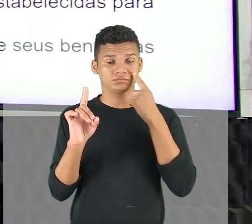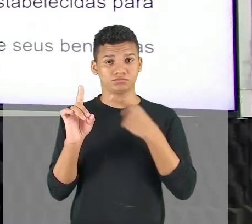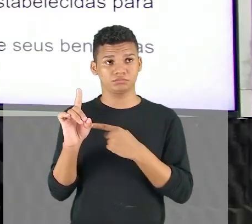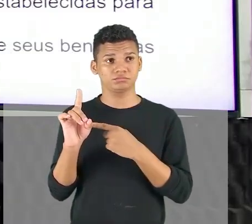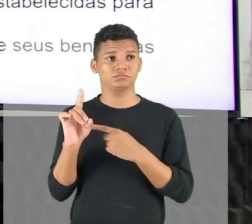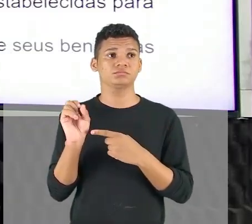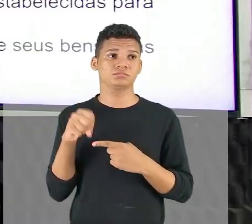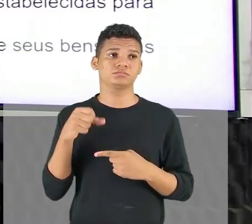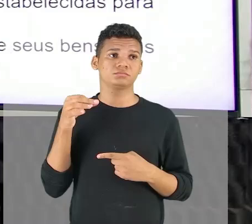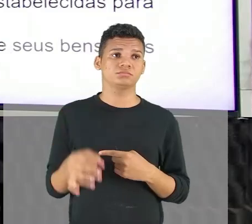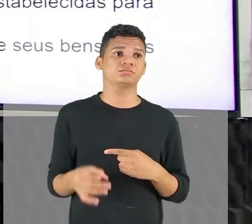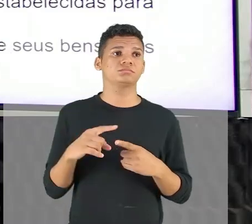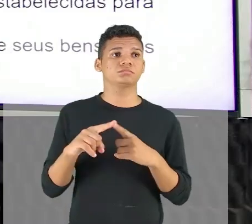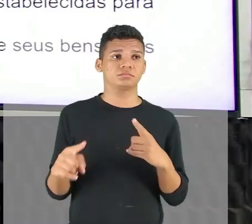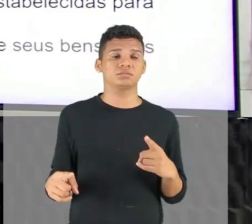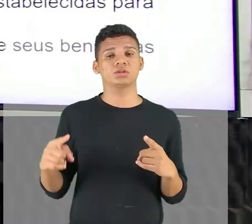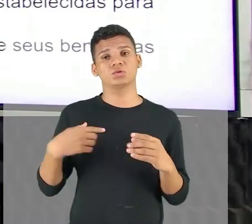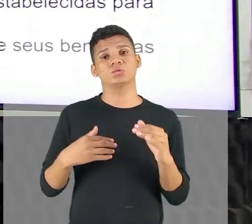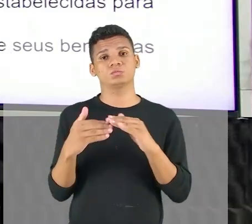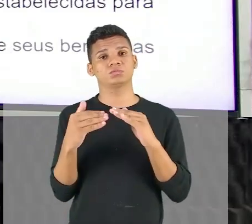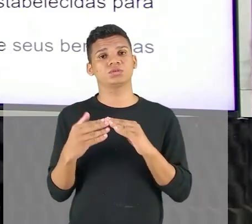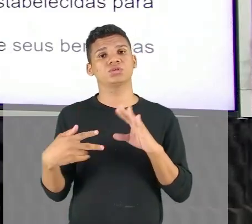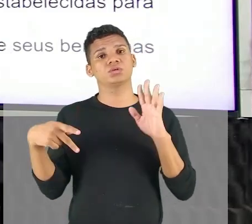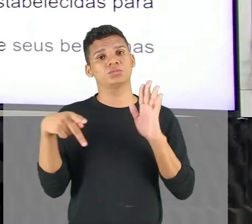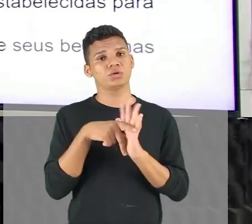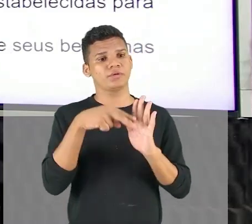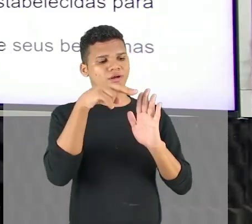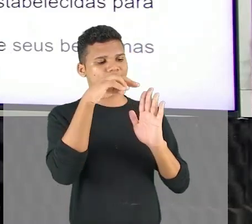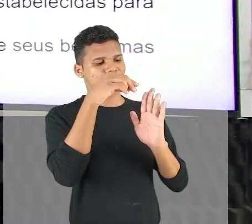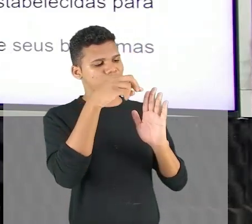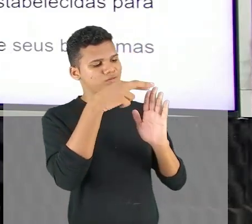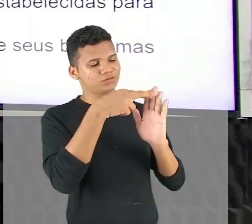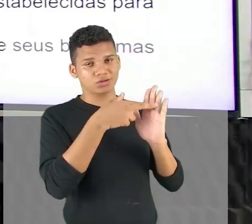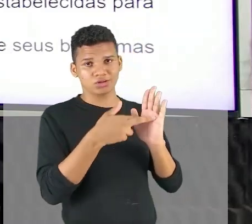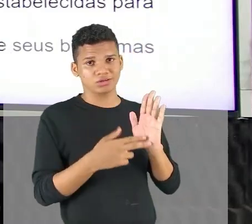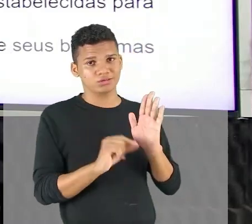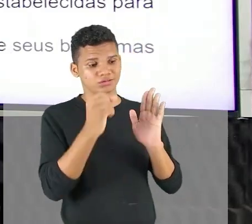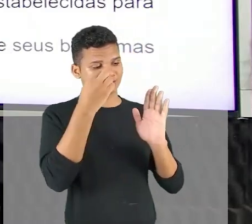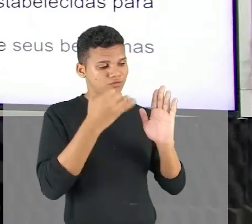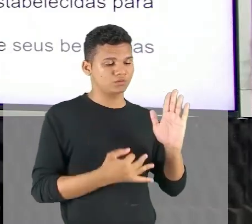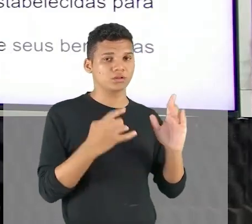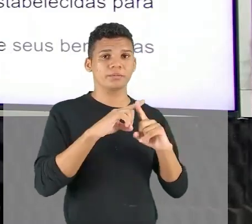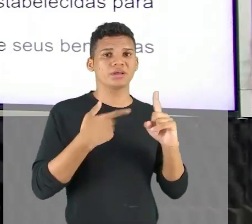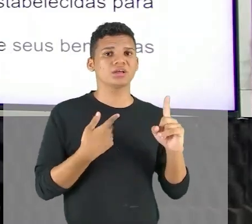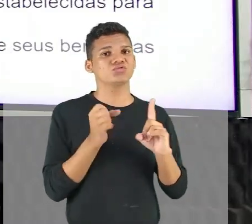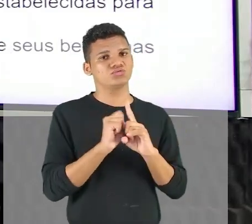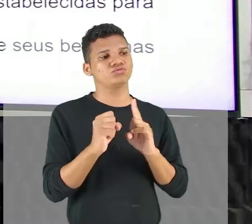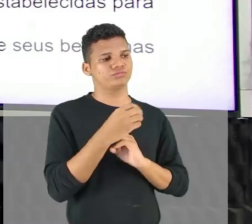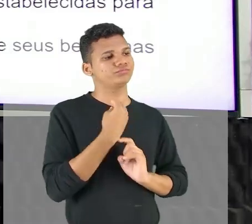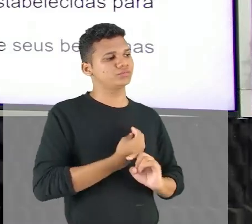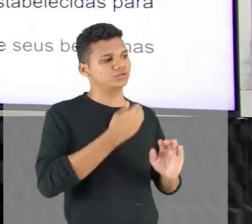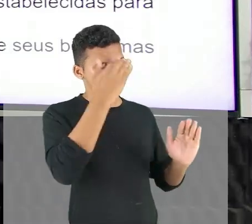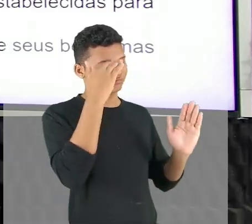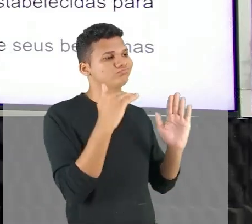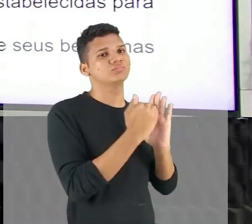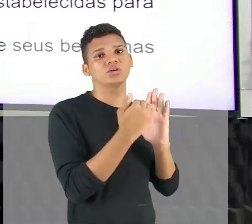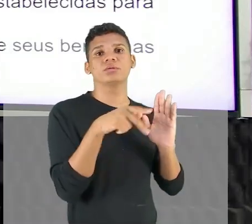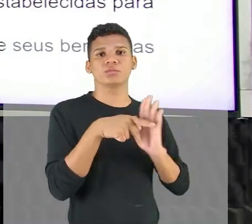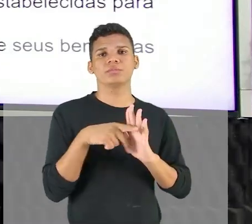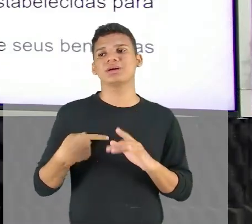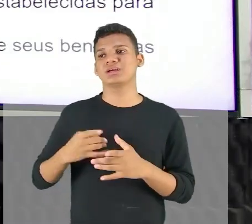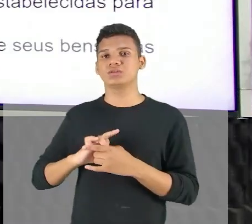exatamente isso. Ele concorda com as normas que já são estabelecidas para viver, né, em sociedade. Por isso ele vai abrir mão parcialmente da sua